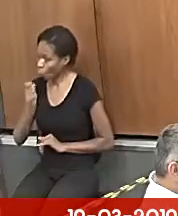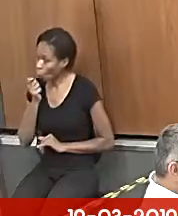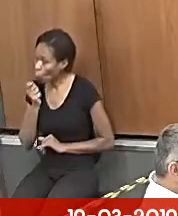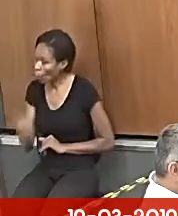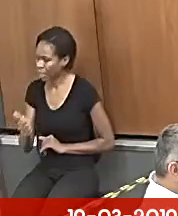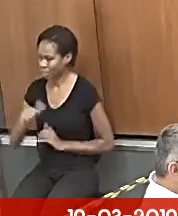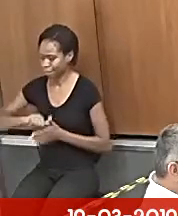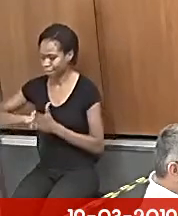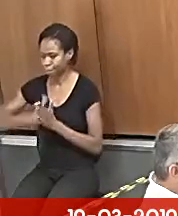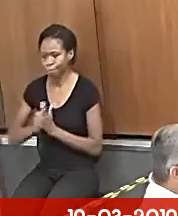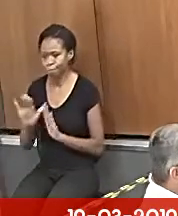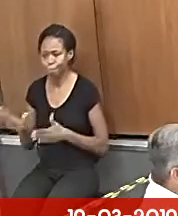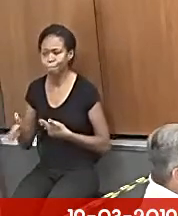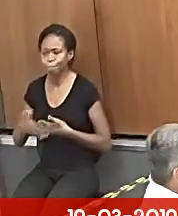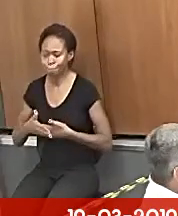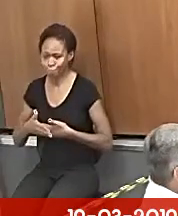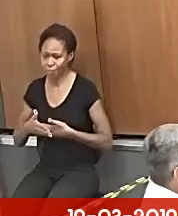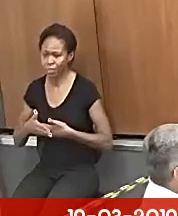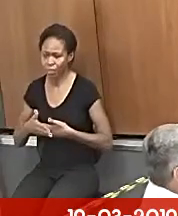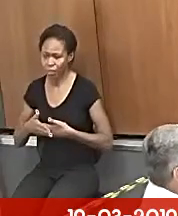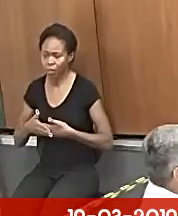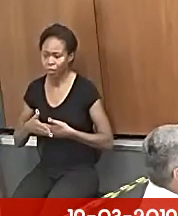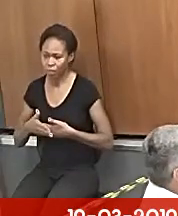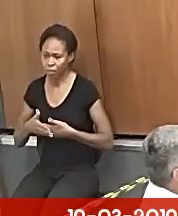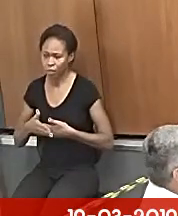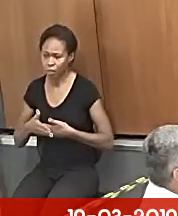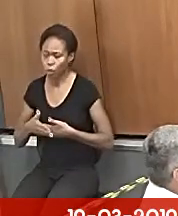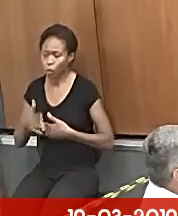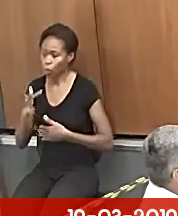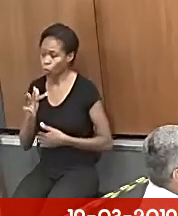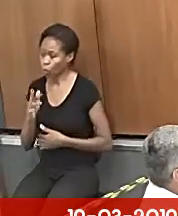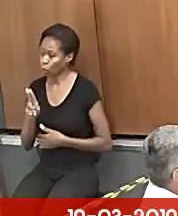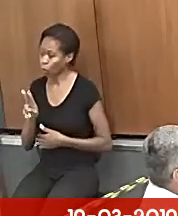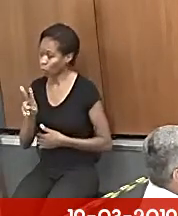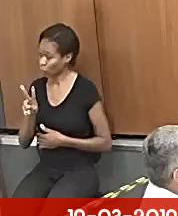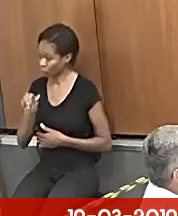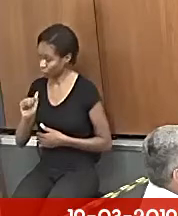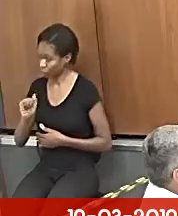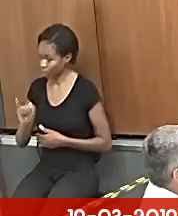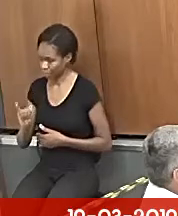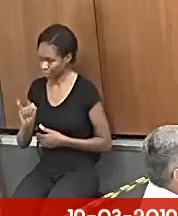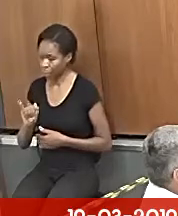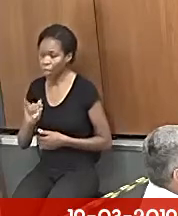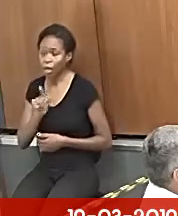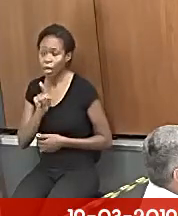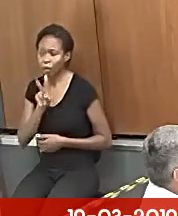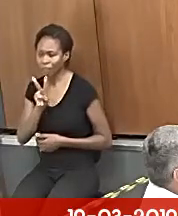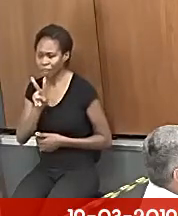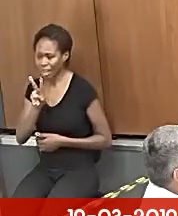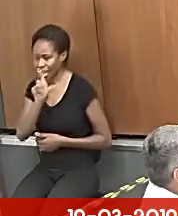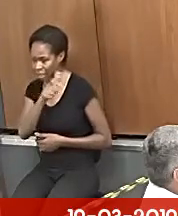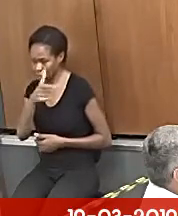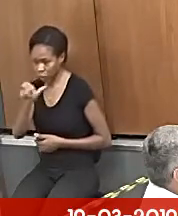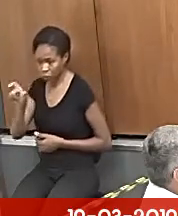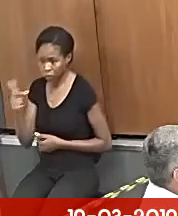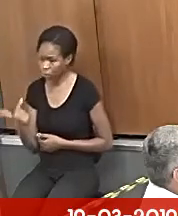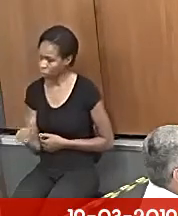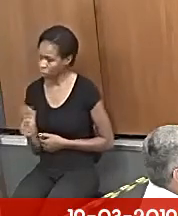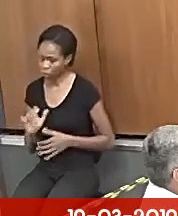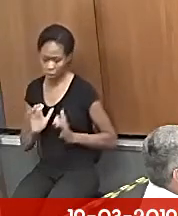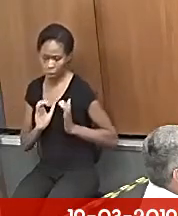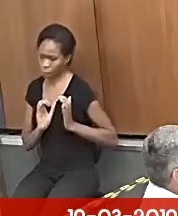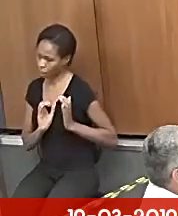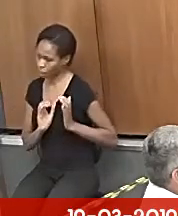o povo esse assistências excepcionais em vargem nós não temos apae nós temos a fumar ea fundação